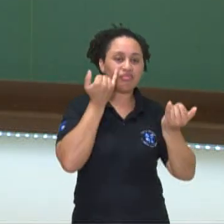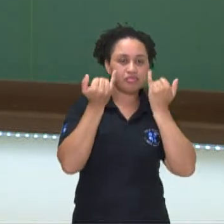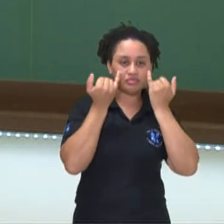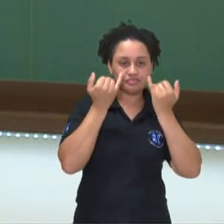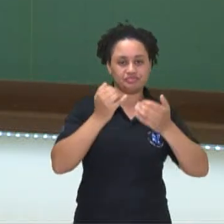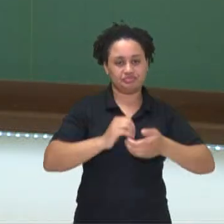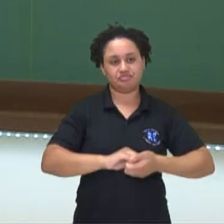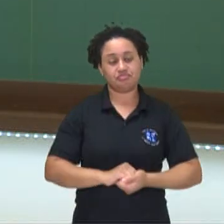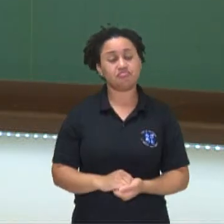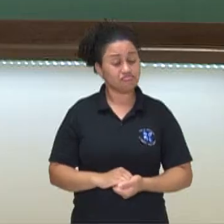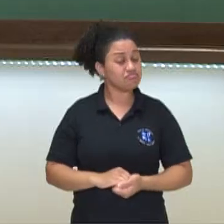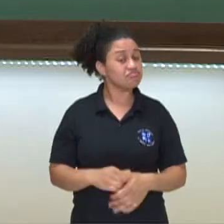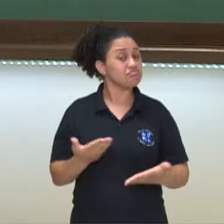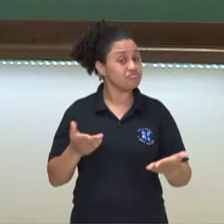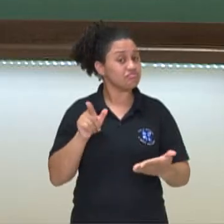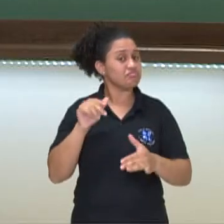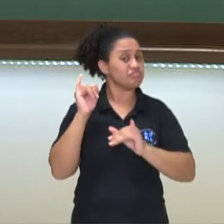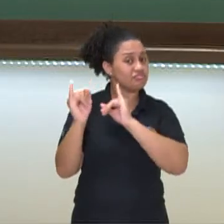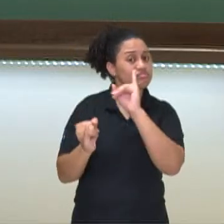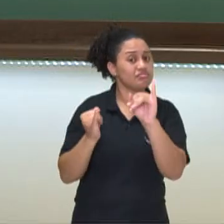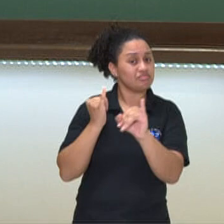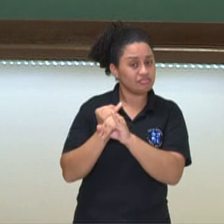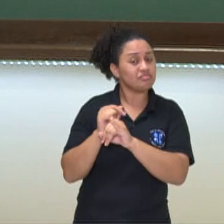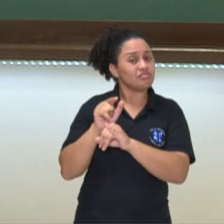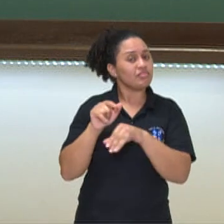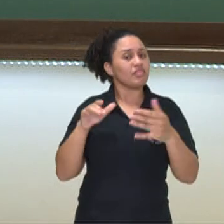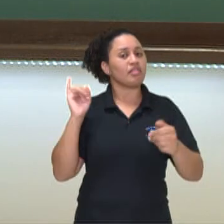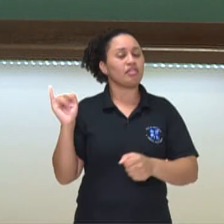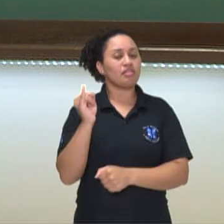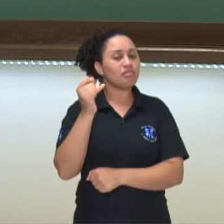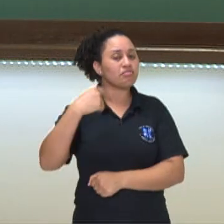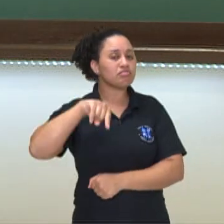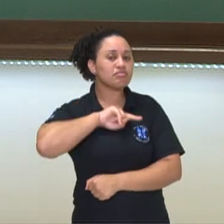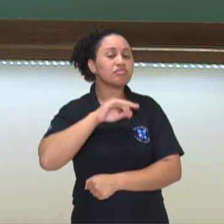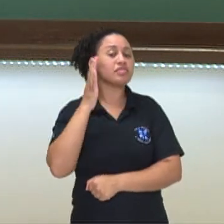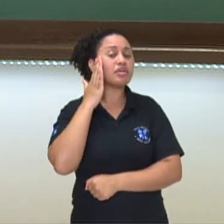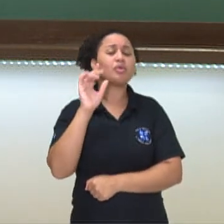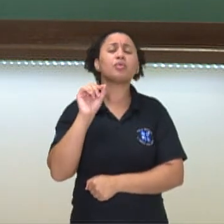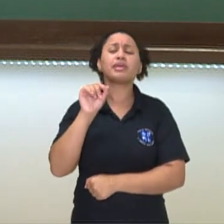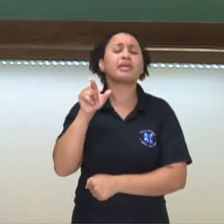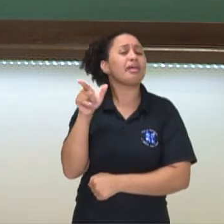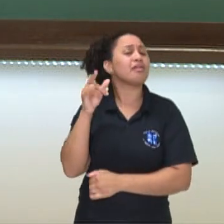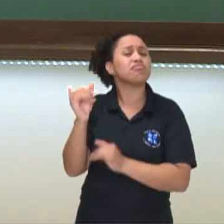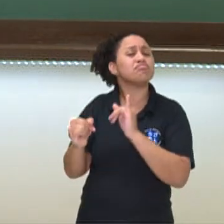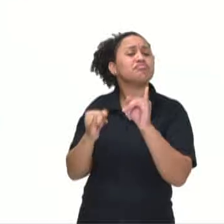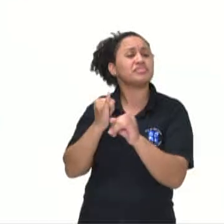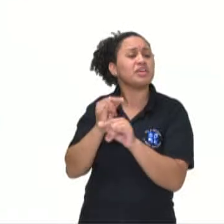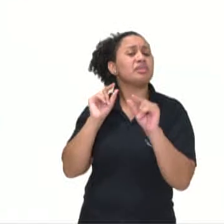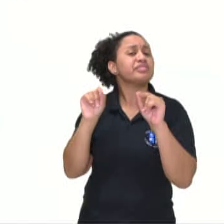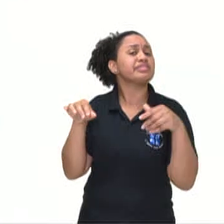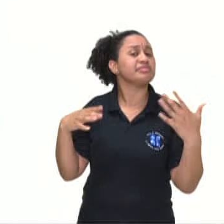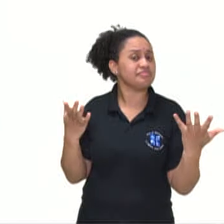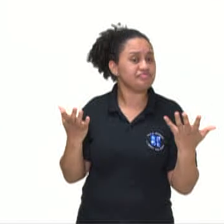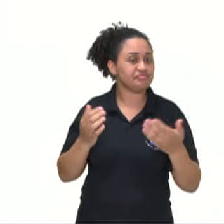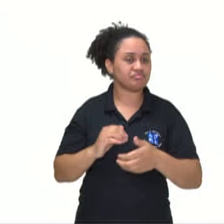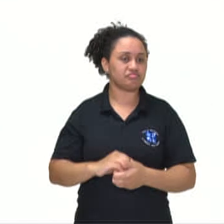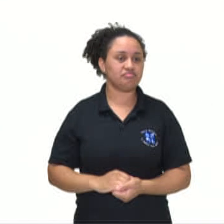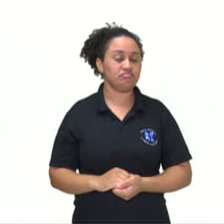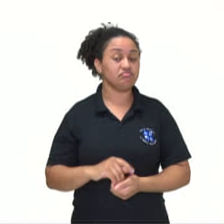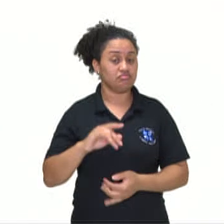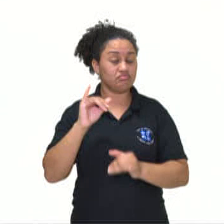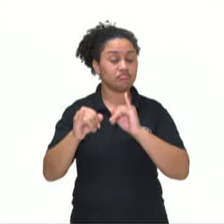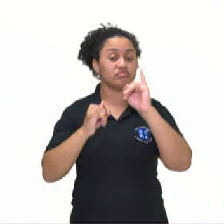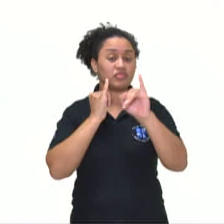informações. E já que a gente falou de internet, é importante a gente definir o que é a internet. Olha aqui na tela, ó, que a internet é uma